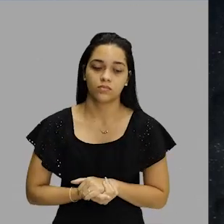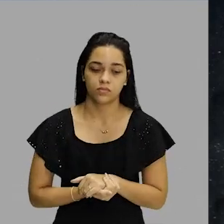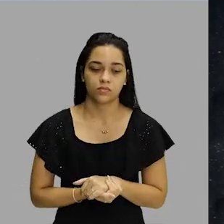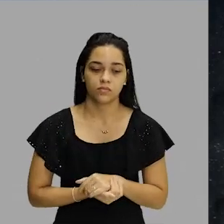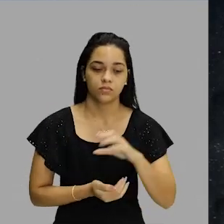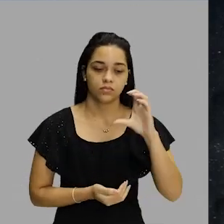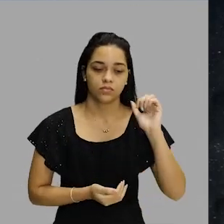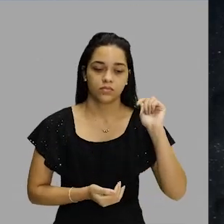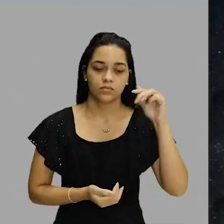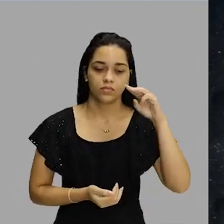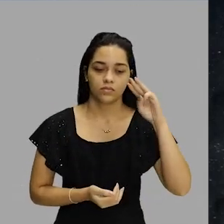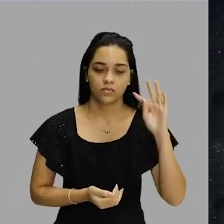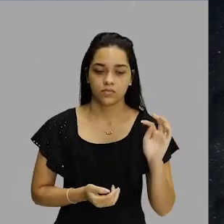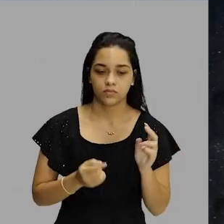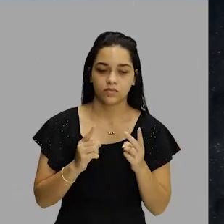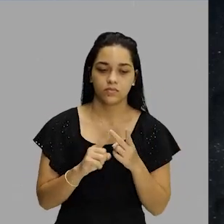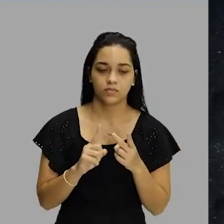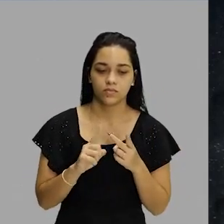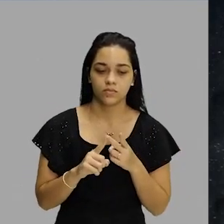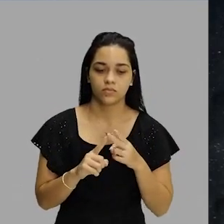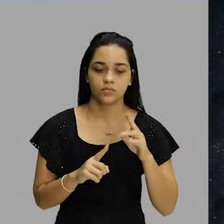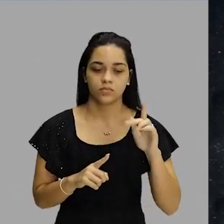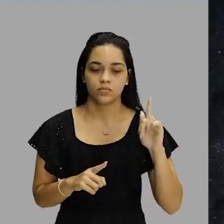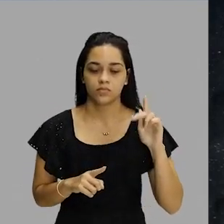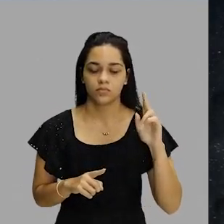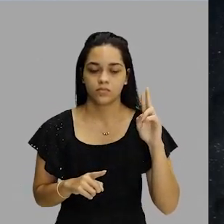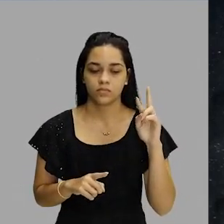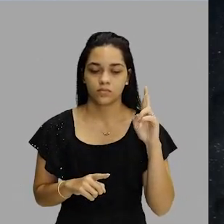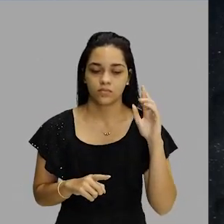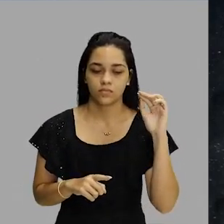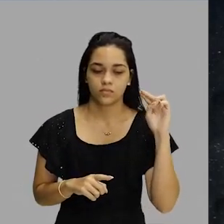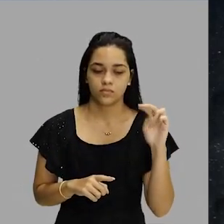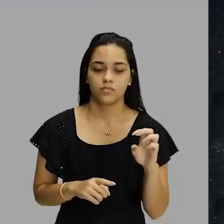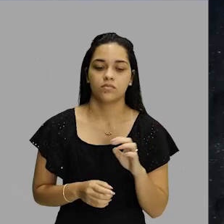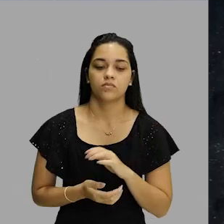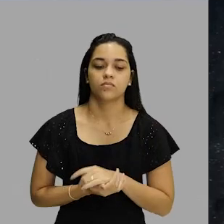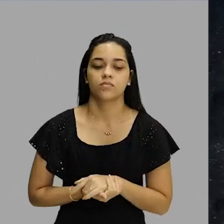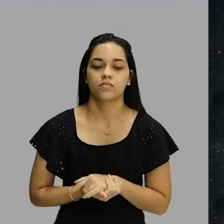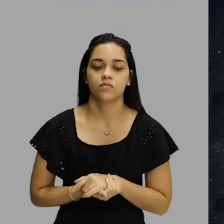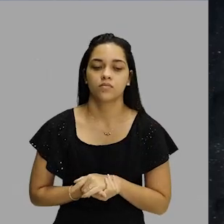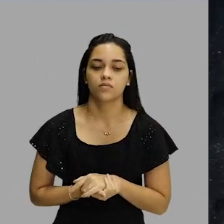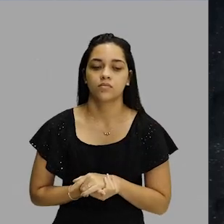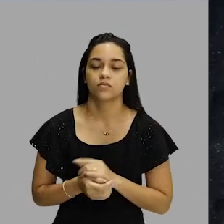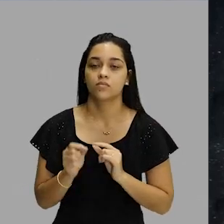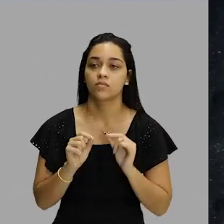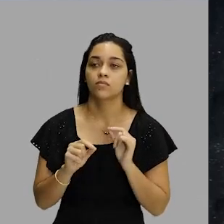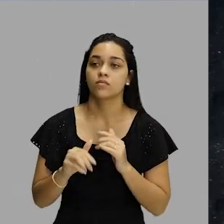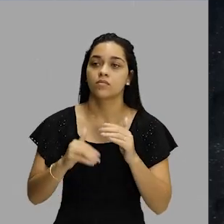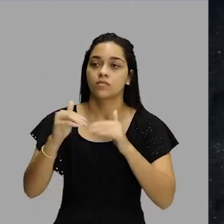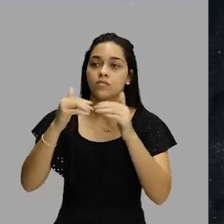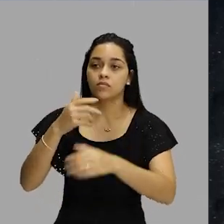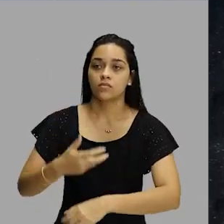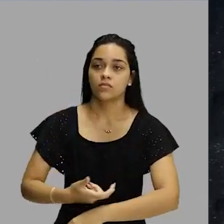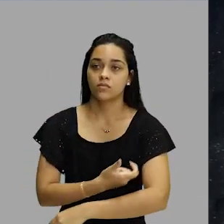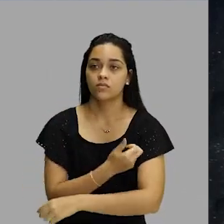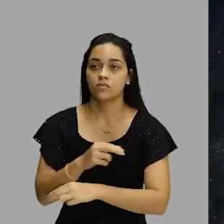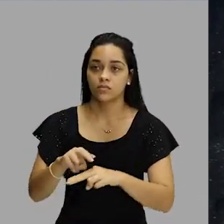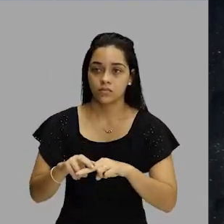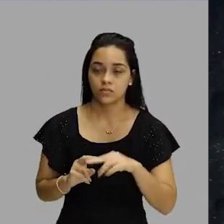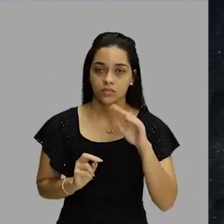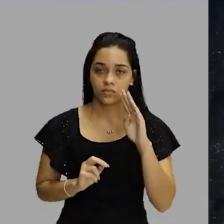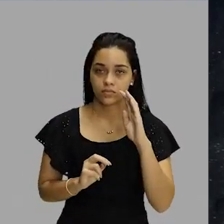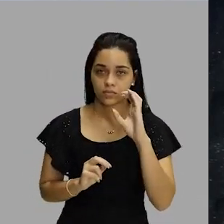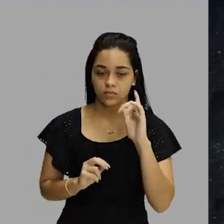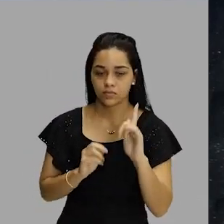Albert Calmette e Camille Guerin. Então, essas pessoas aqui foram que desenvolveram essa vacina, por isso que ela é